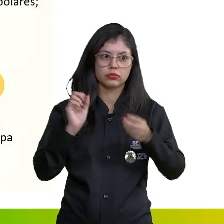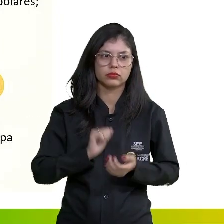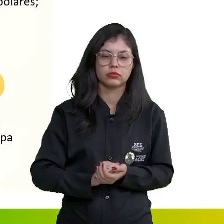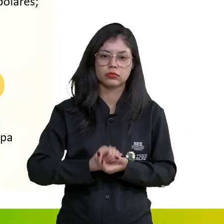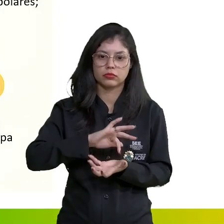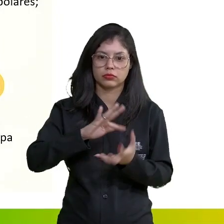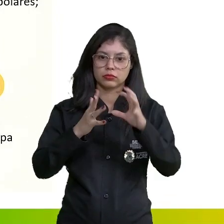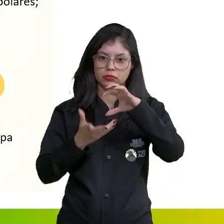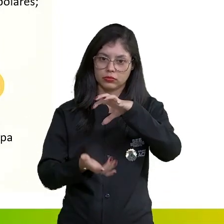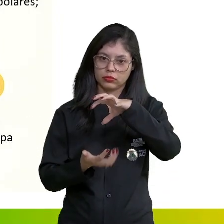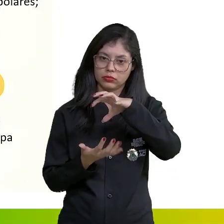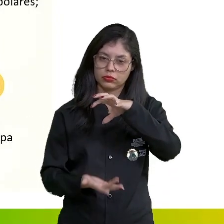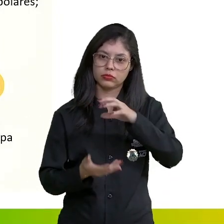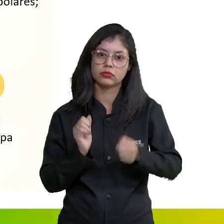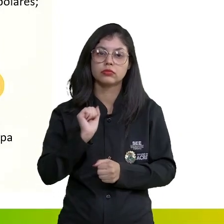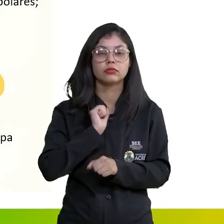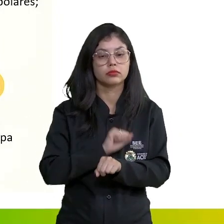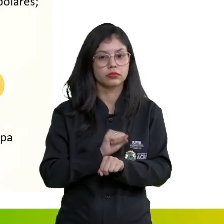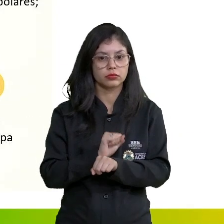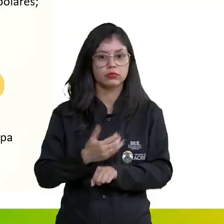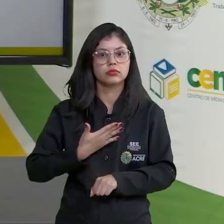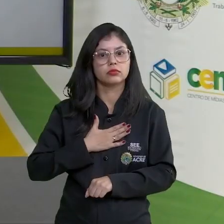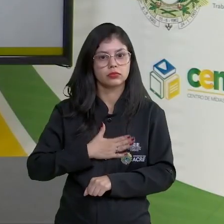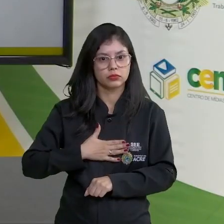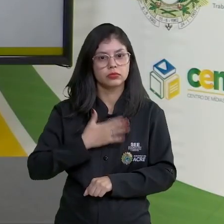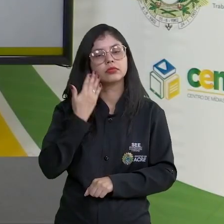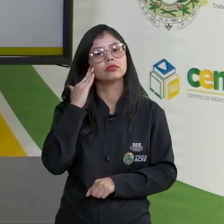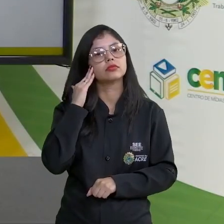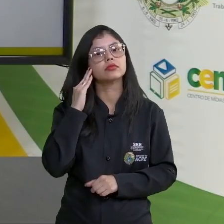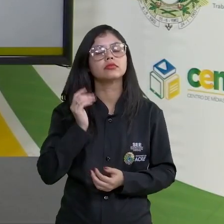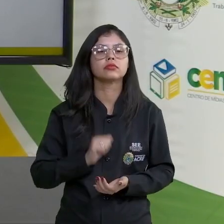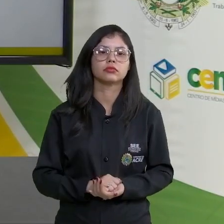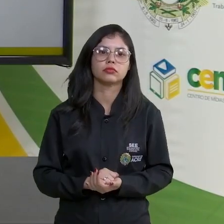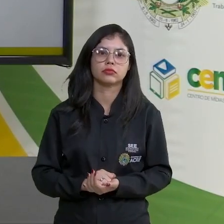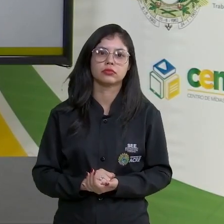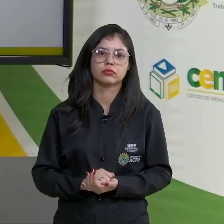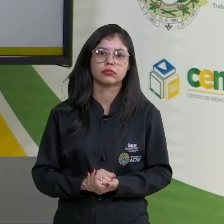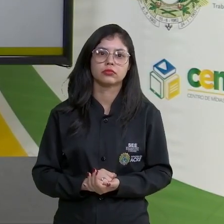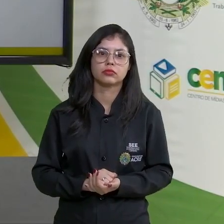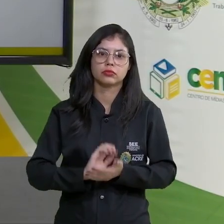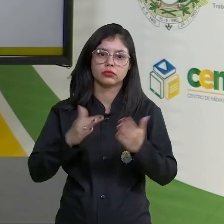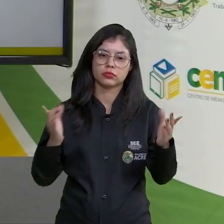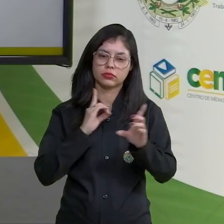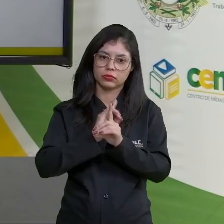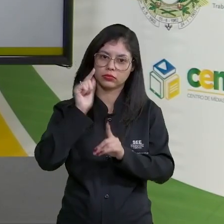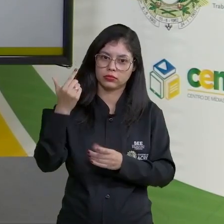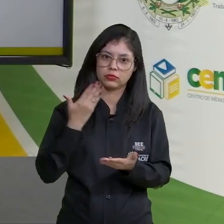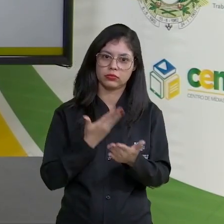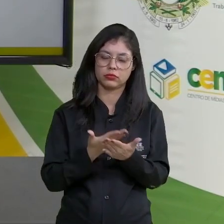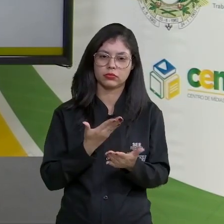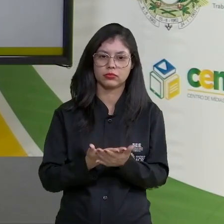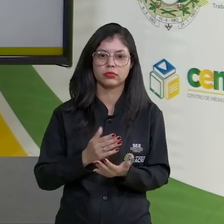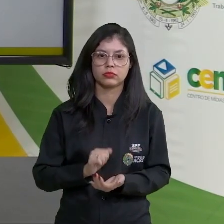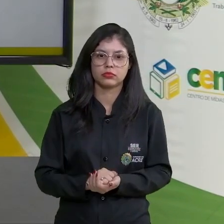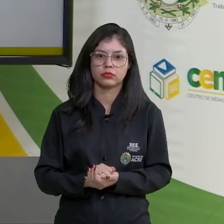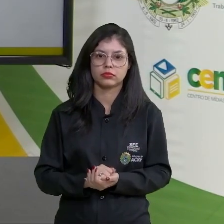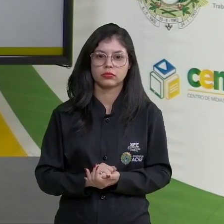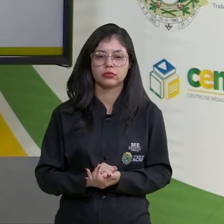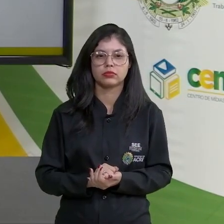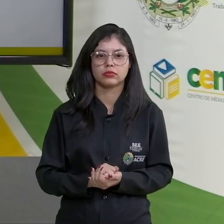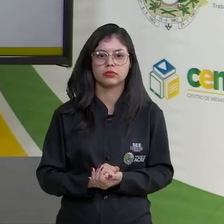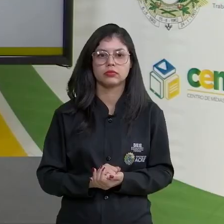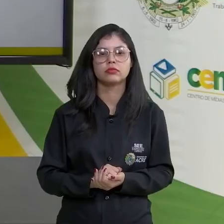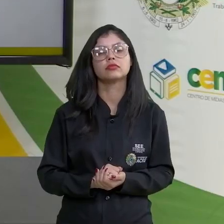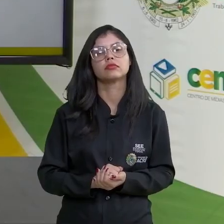efeito estufa. Espero que vocês tenham entendido, tá? Encontro vocês na próxima aula.